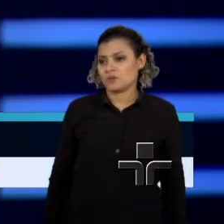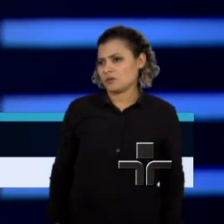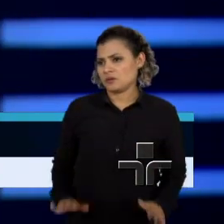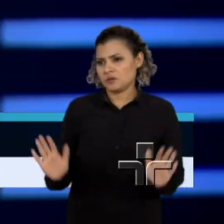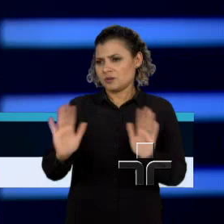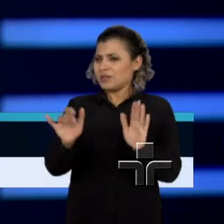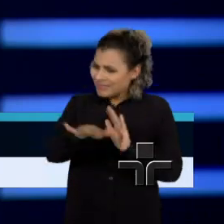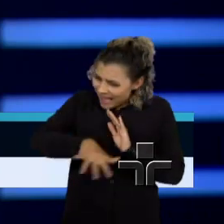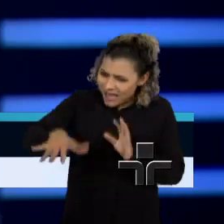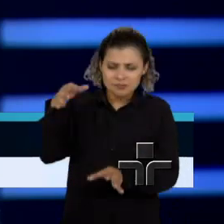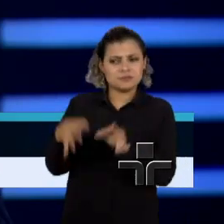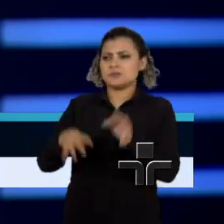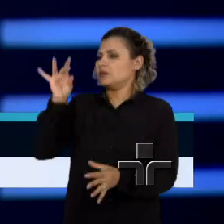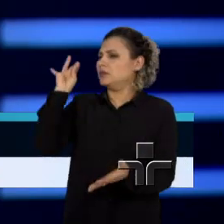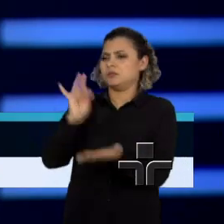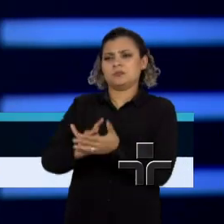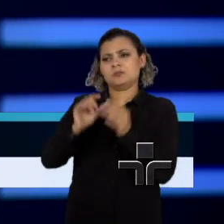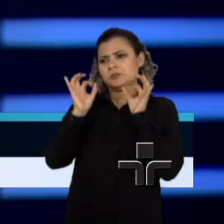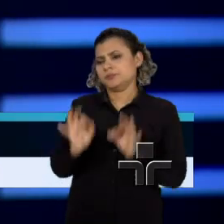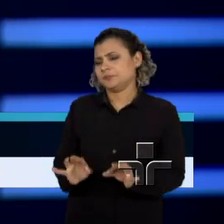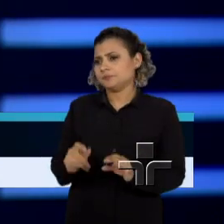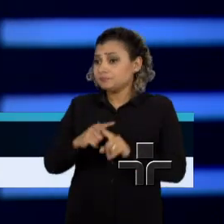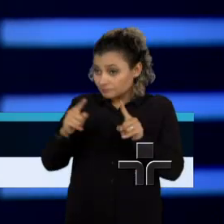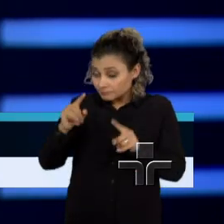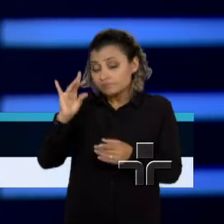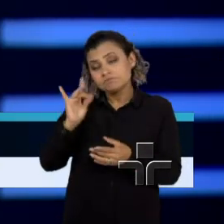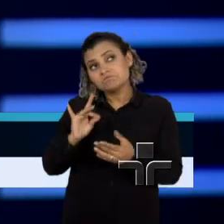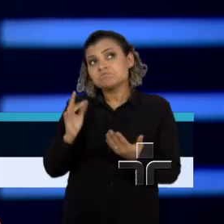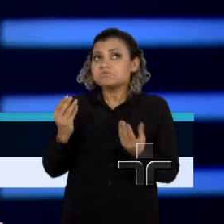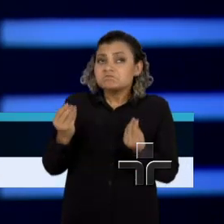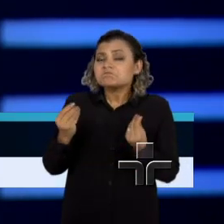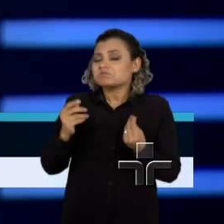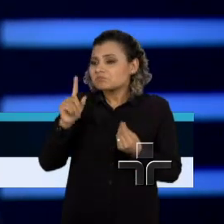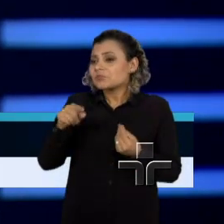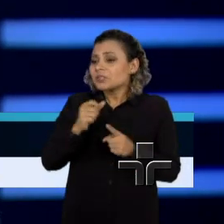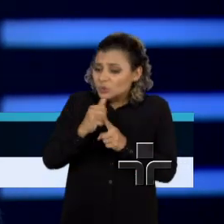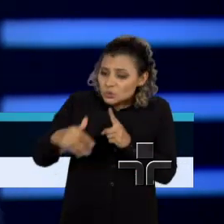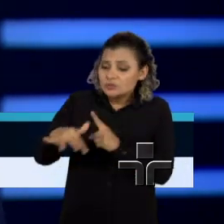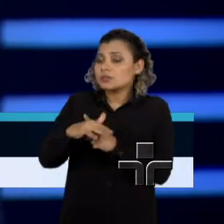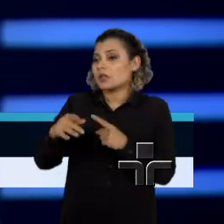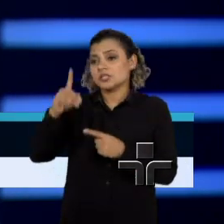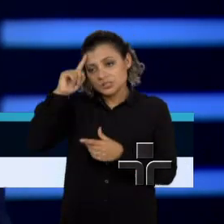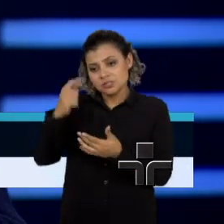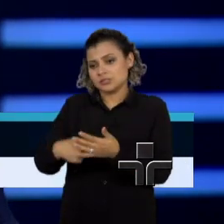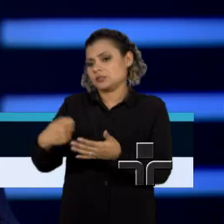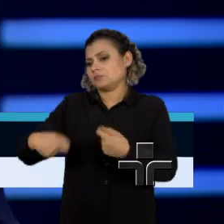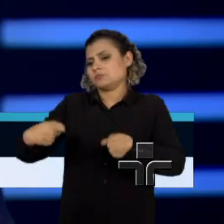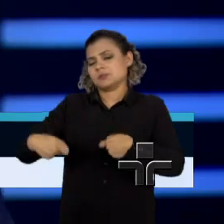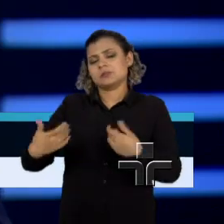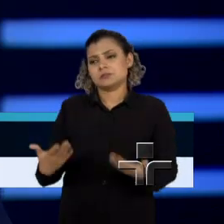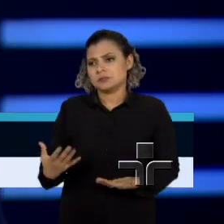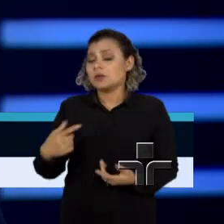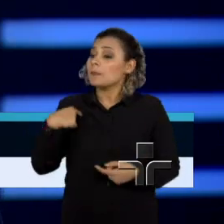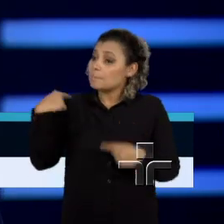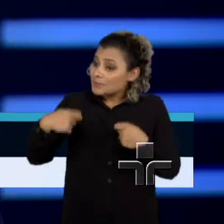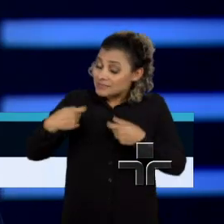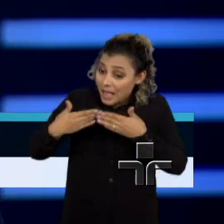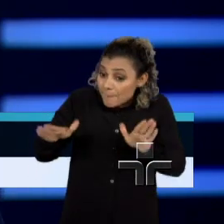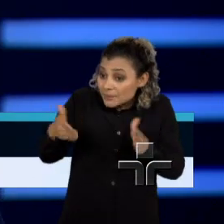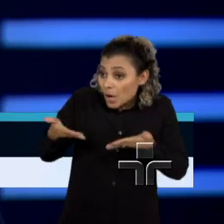de vista jurídico não tem dúvida. Agora, de fato, é uma questão a sociedade de novo precisa decidir. Nós queremos abrir essa discussão